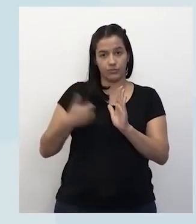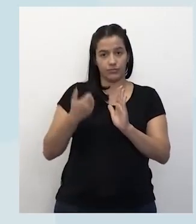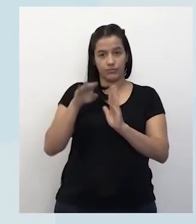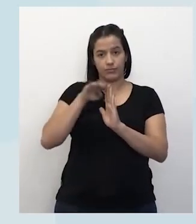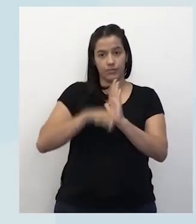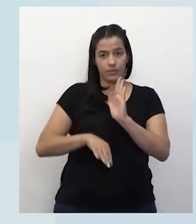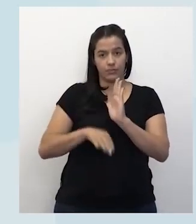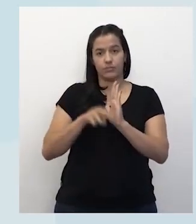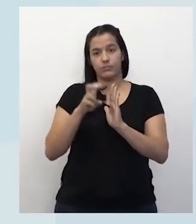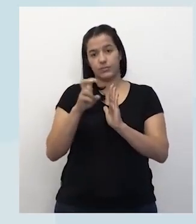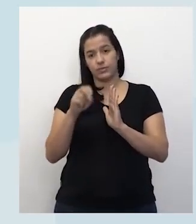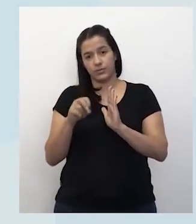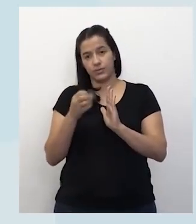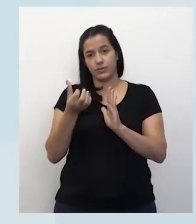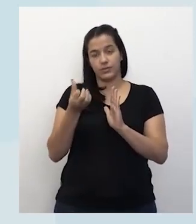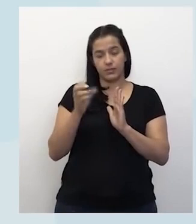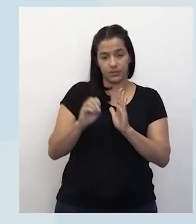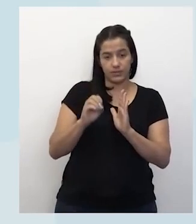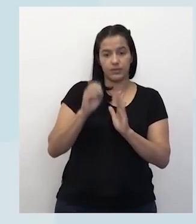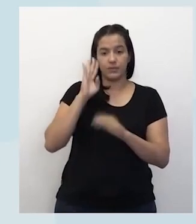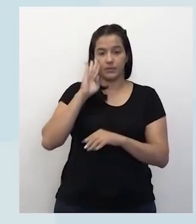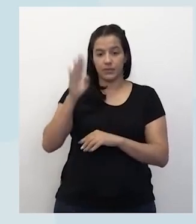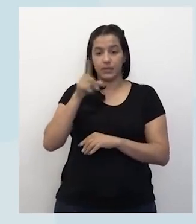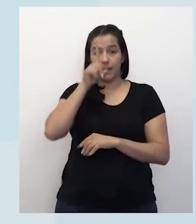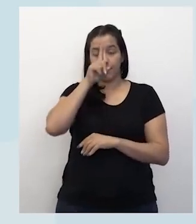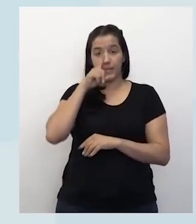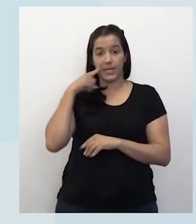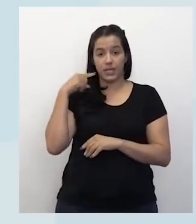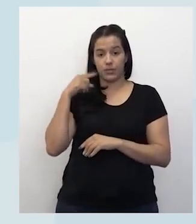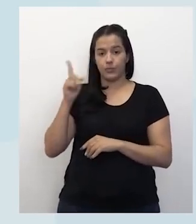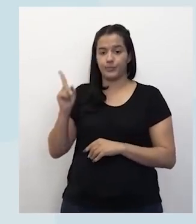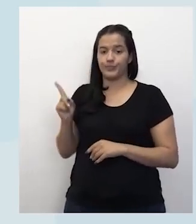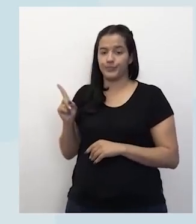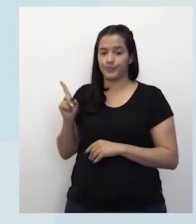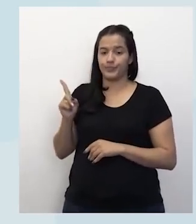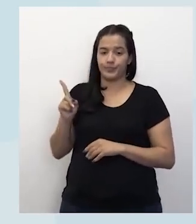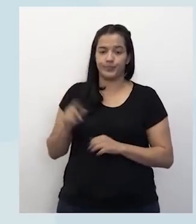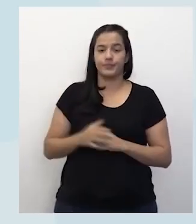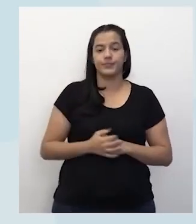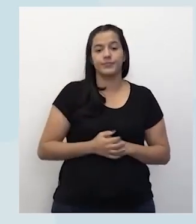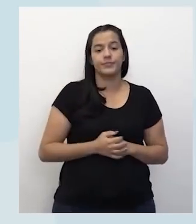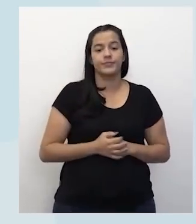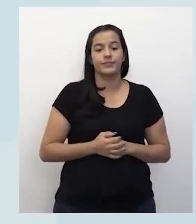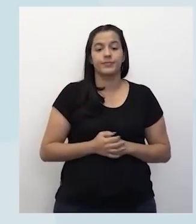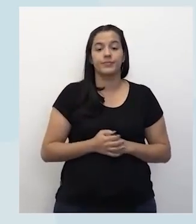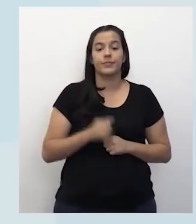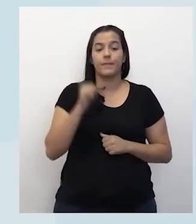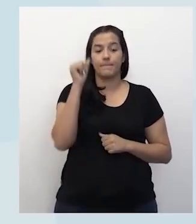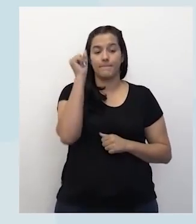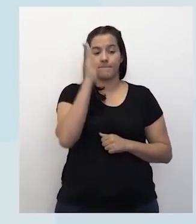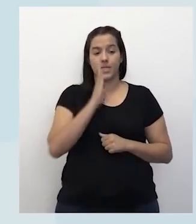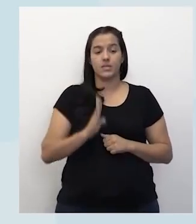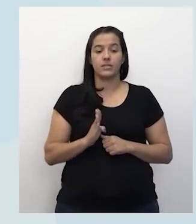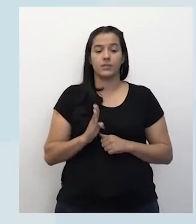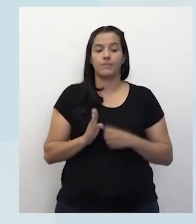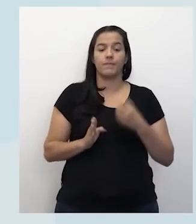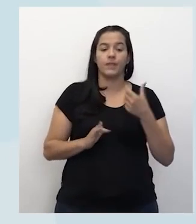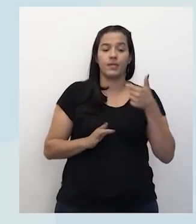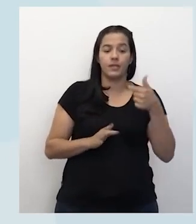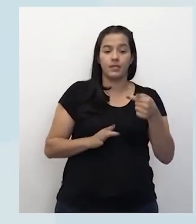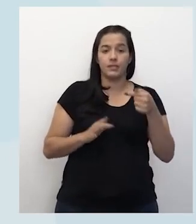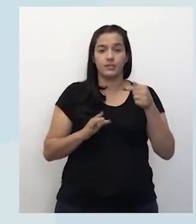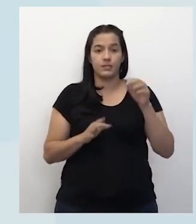de 50 a 60 anos, principalmente aí, nessa faixa etária aí de expectativa de vida. O Brasil está lá em torno de